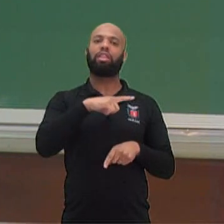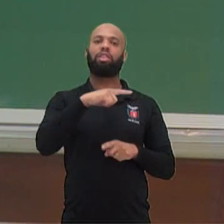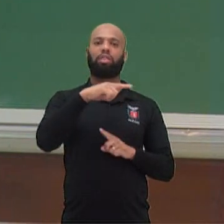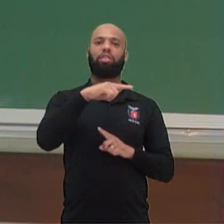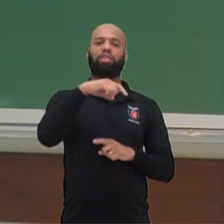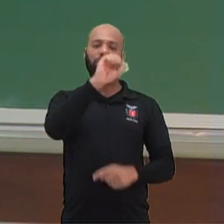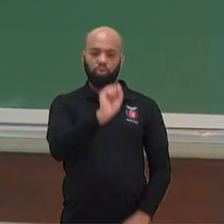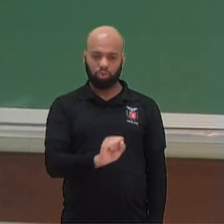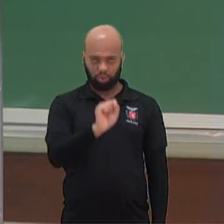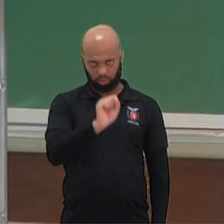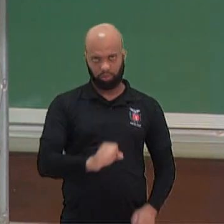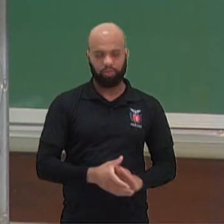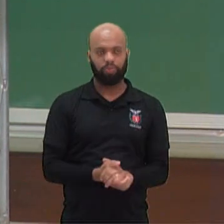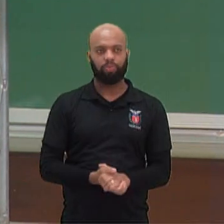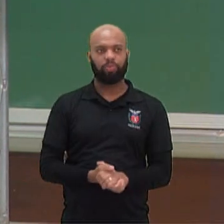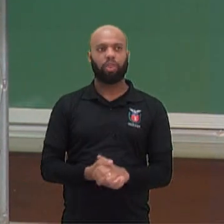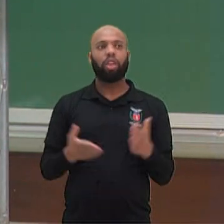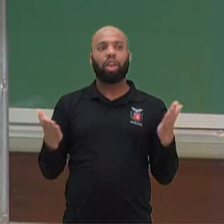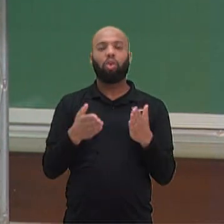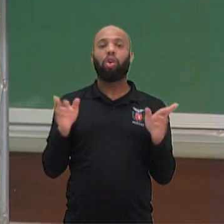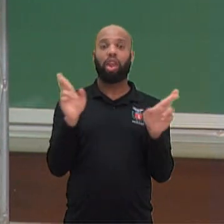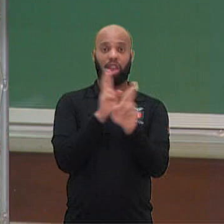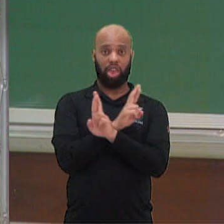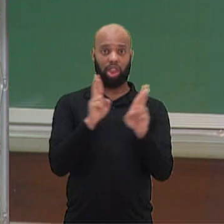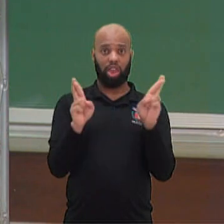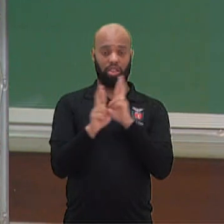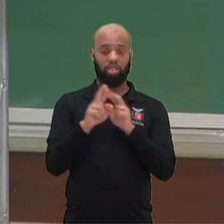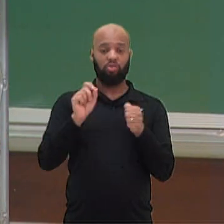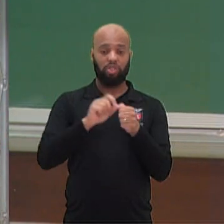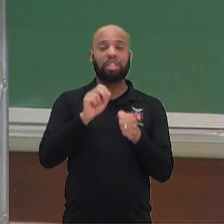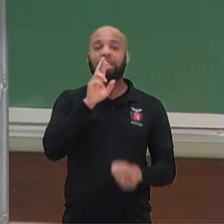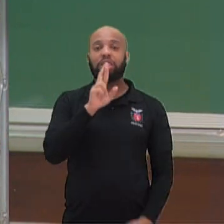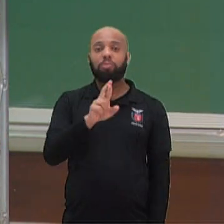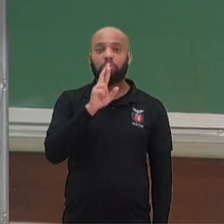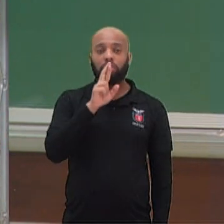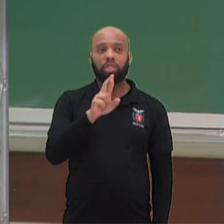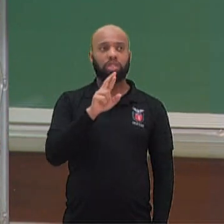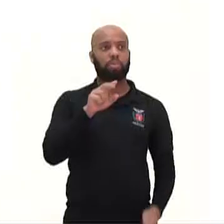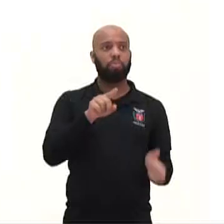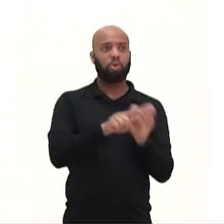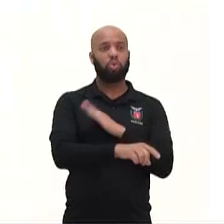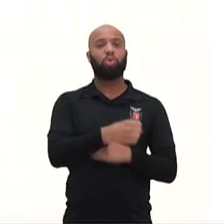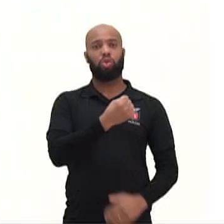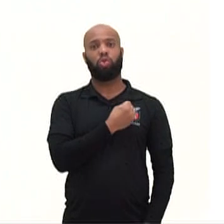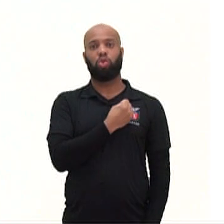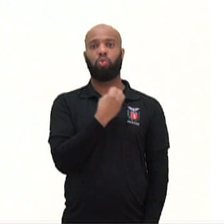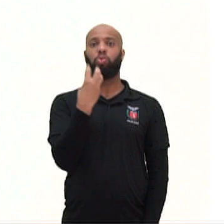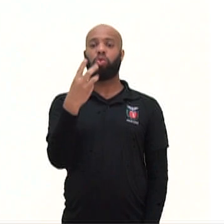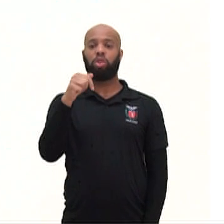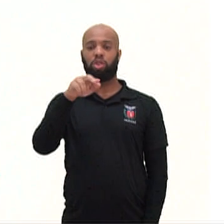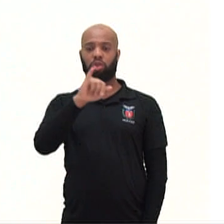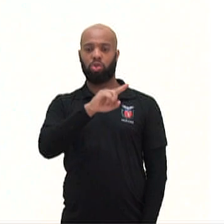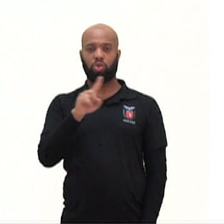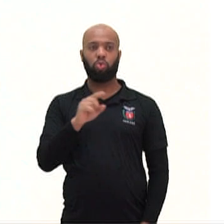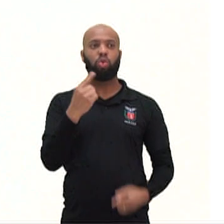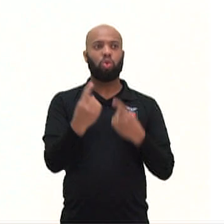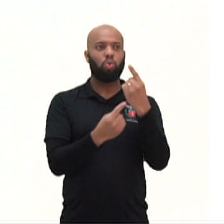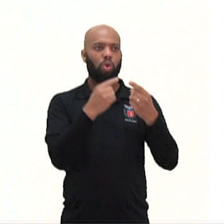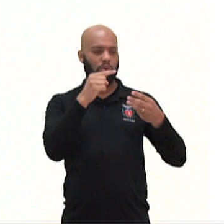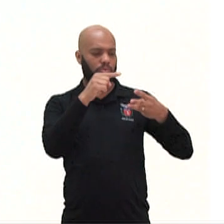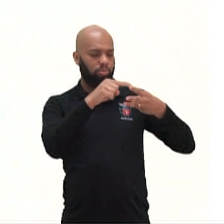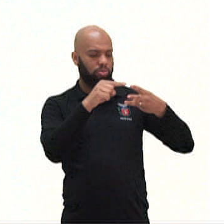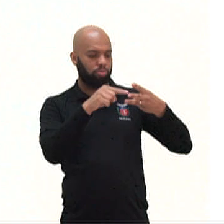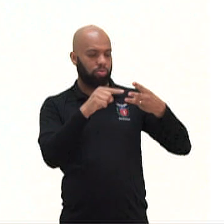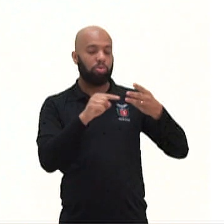sul. Então, em relação à região sul, nós vamos fazer um quiz 3. Qual alternativa